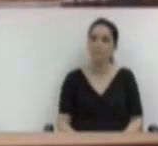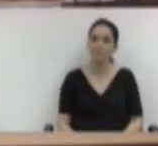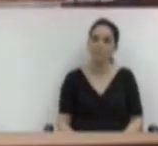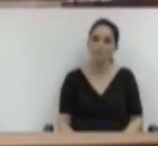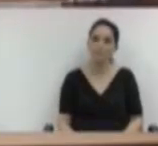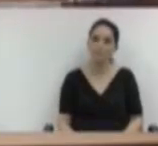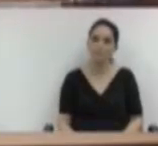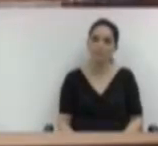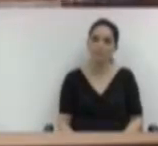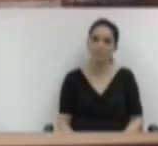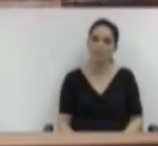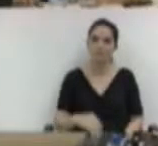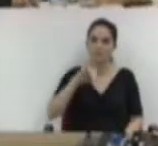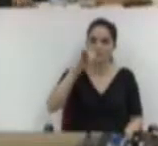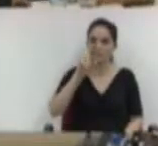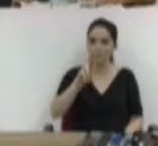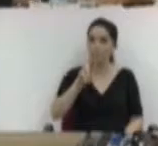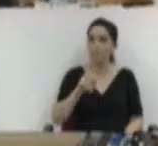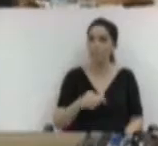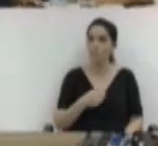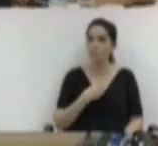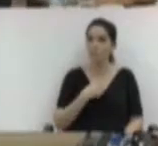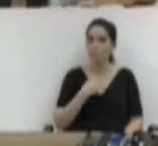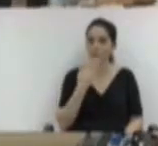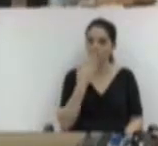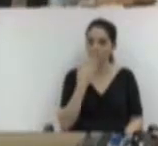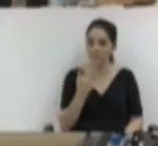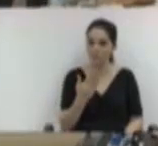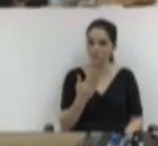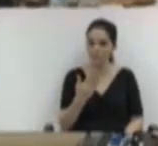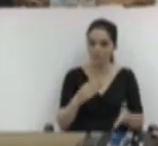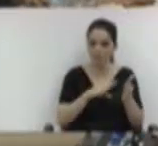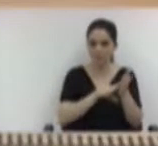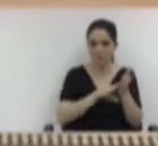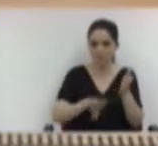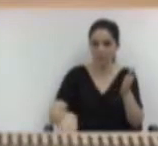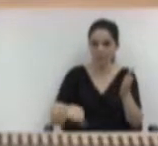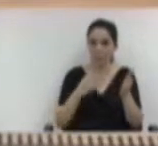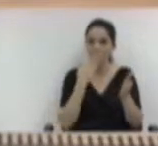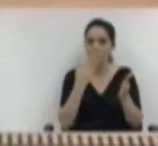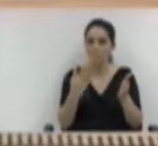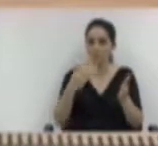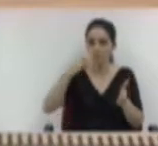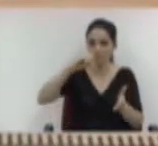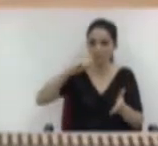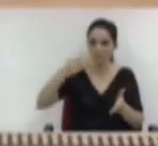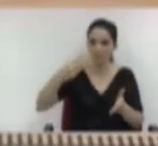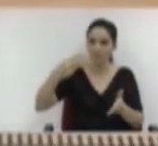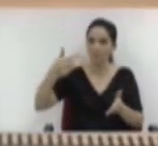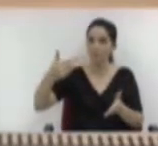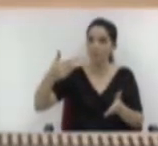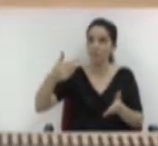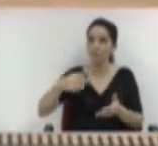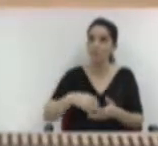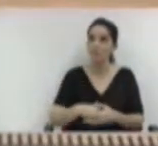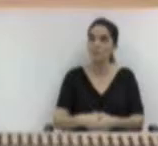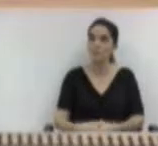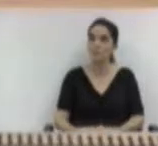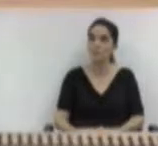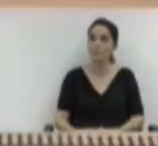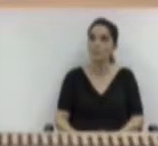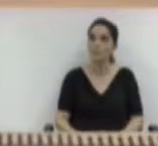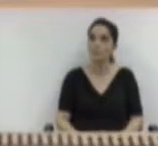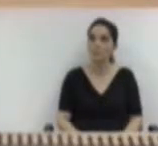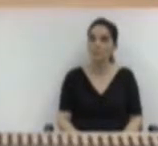de ordem do vereador Junegão. Eu faço a solicitação de retirada desse requerimento 932. Basta tão somente Vossa Excelência